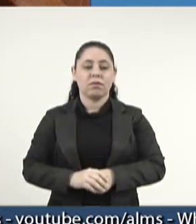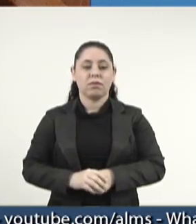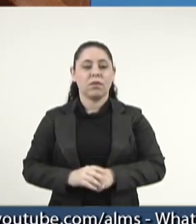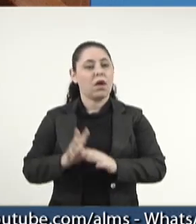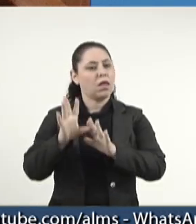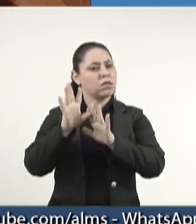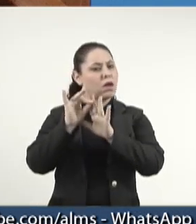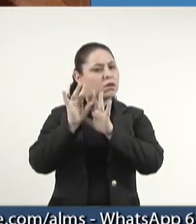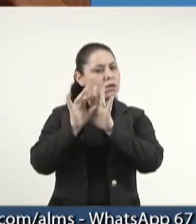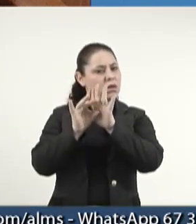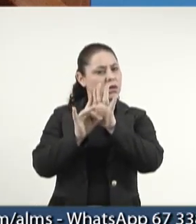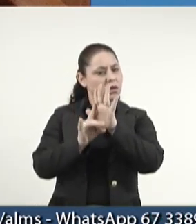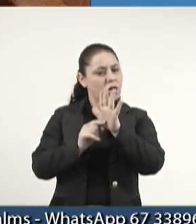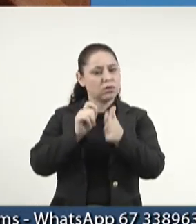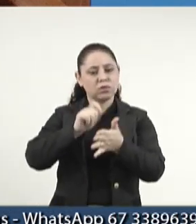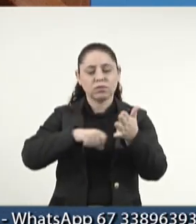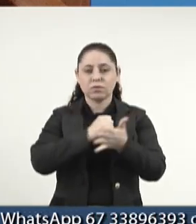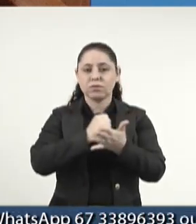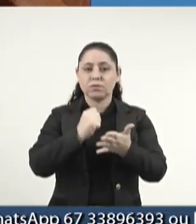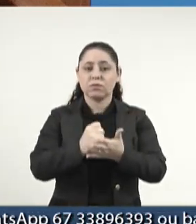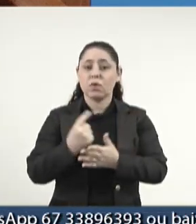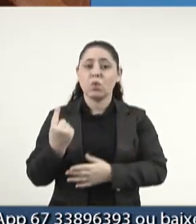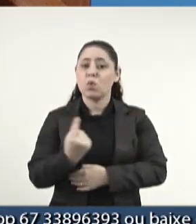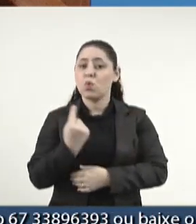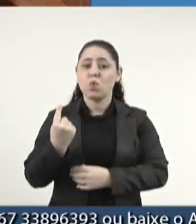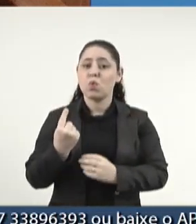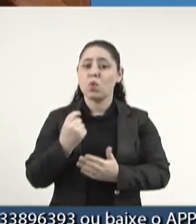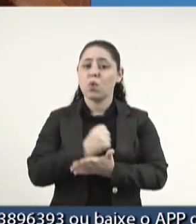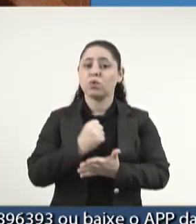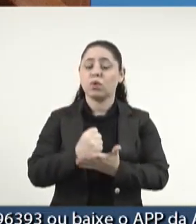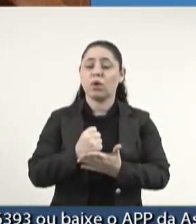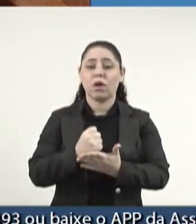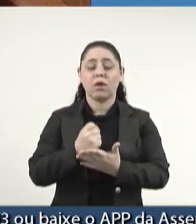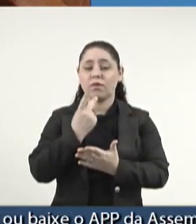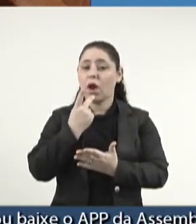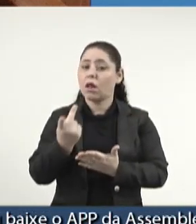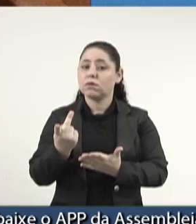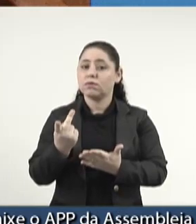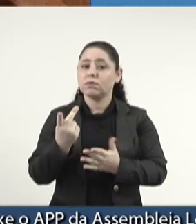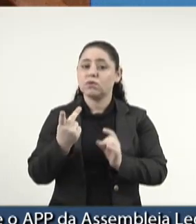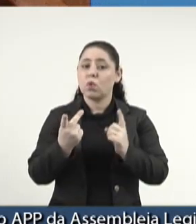termos e condições desses contratos, esse é um dos contratos que nós estamos levantando.